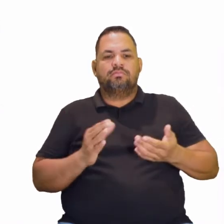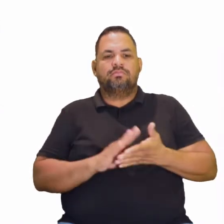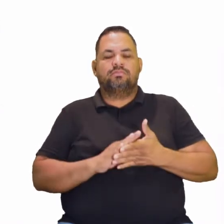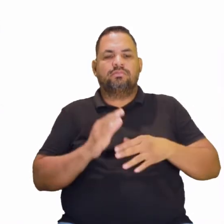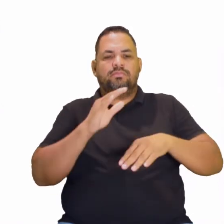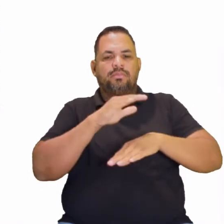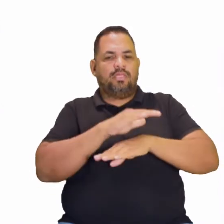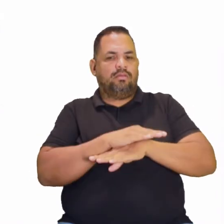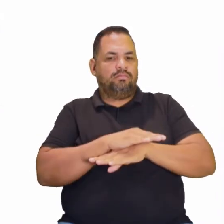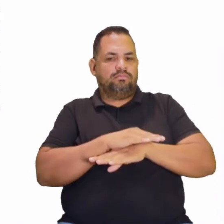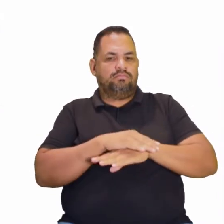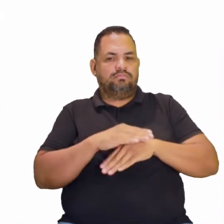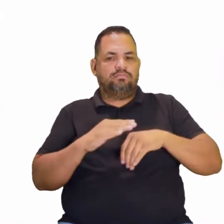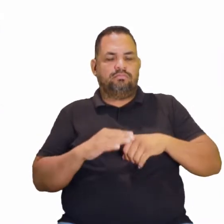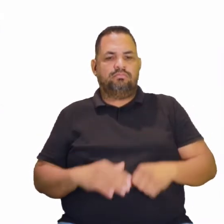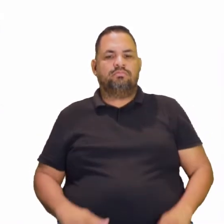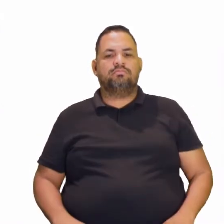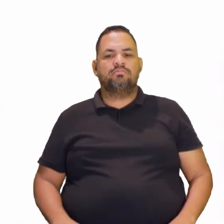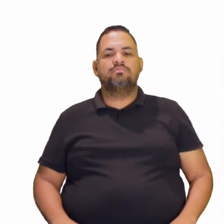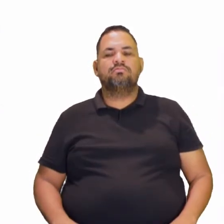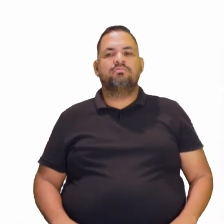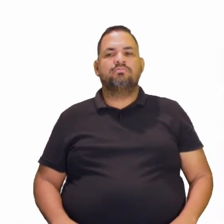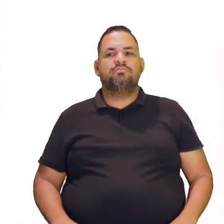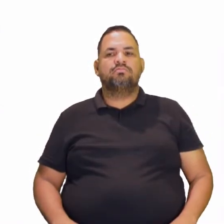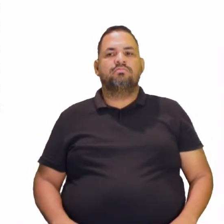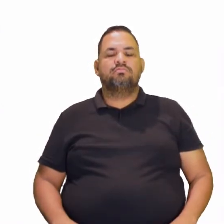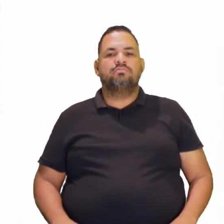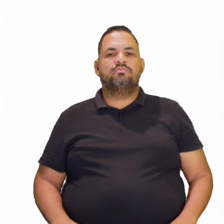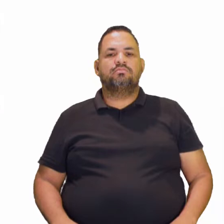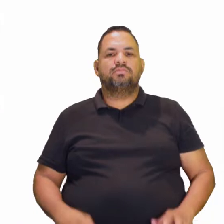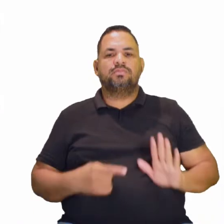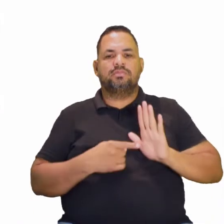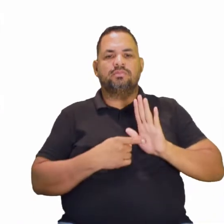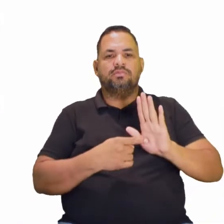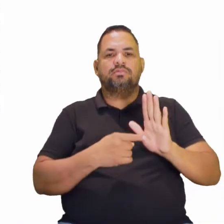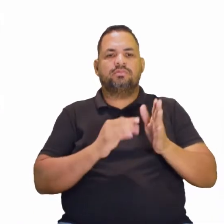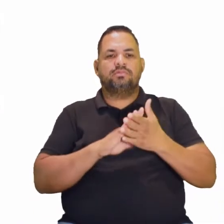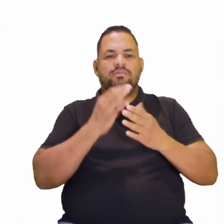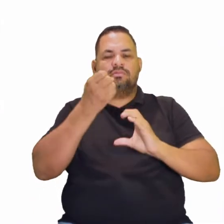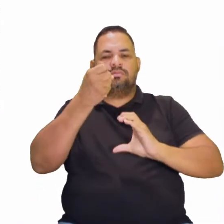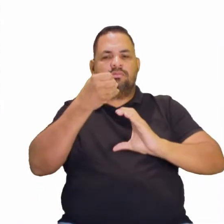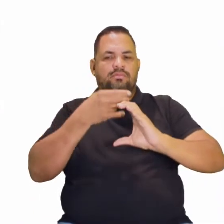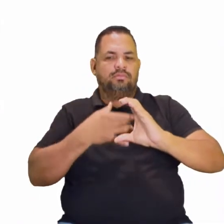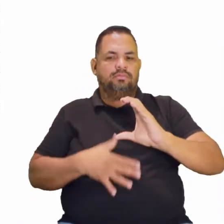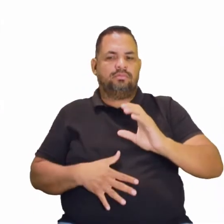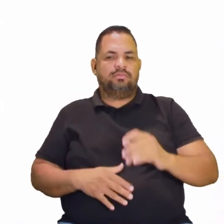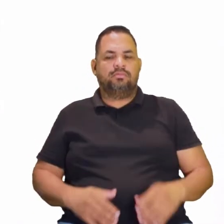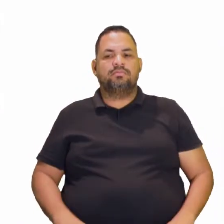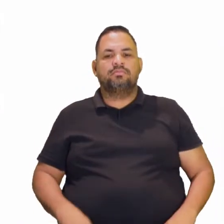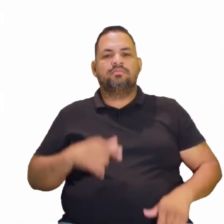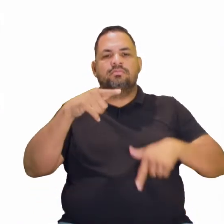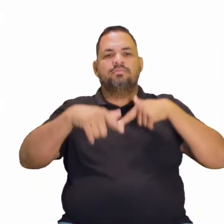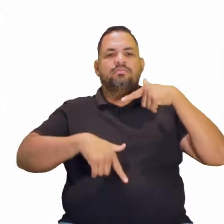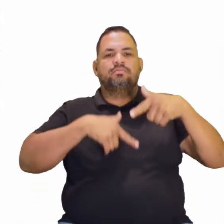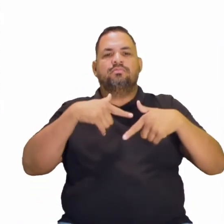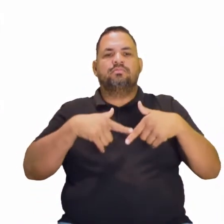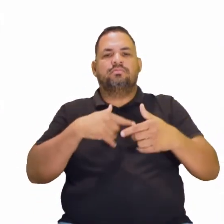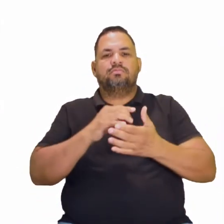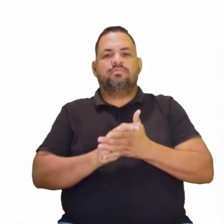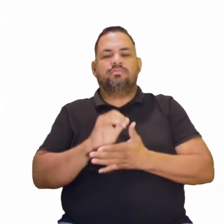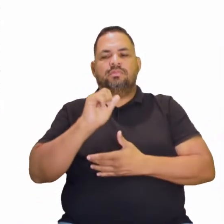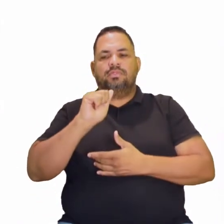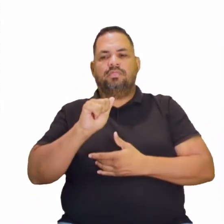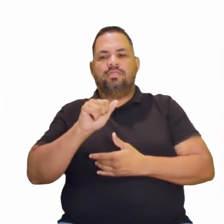a direita fica oculta. Então, só para a gente retratar um pouco aí da característica, né, dos trabalhos da Anitta, que